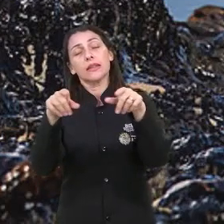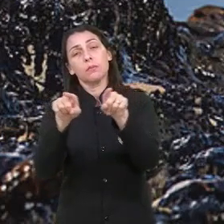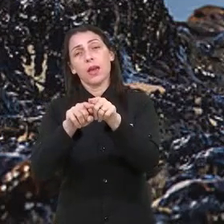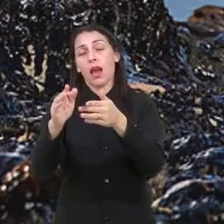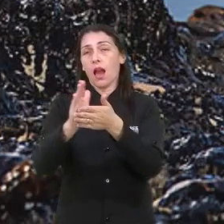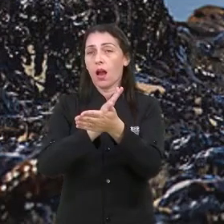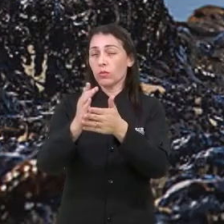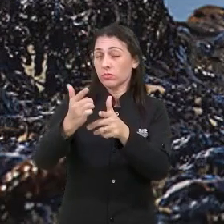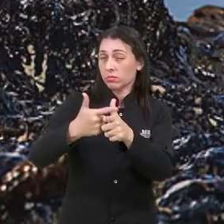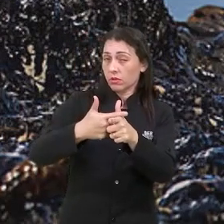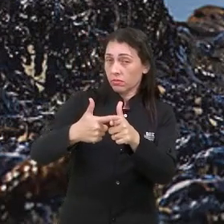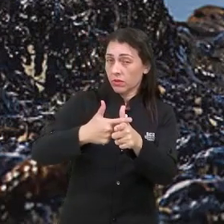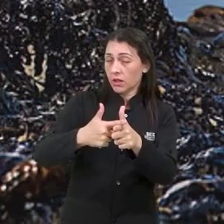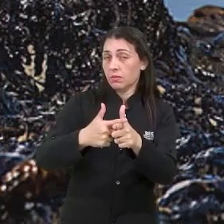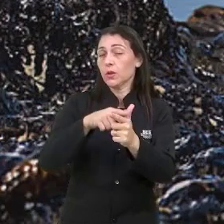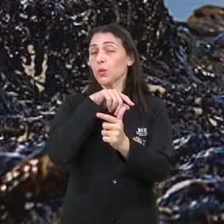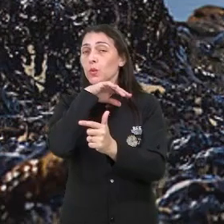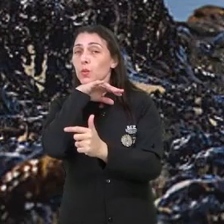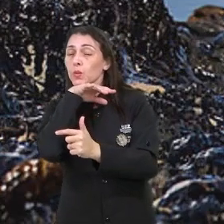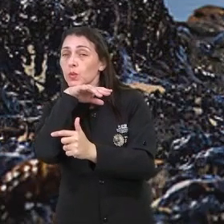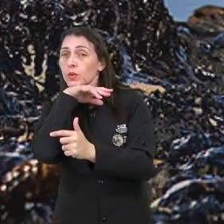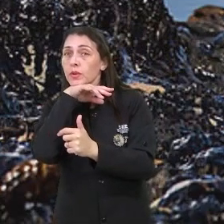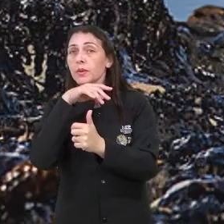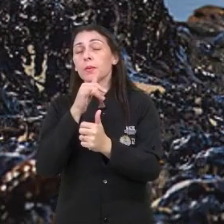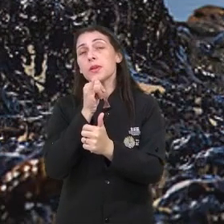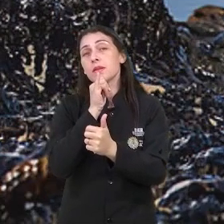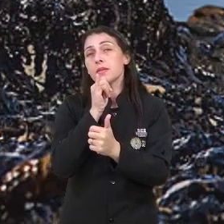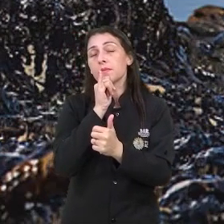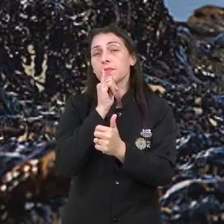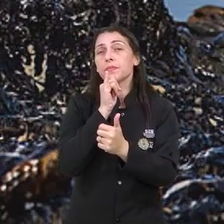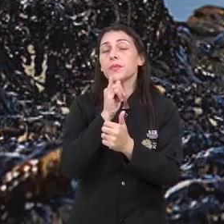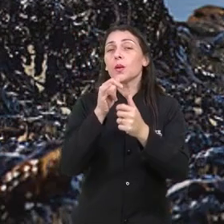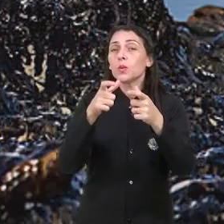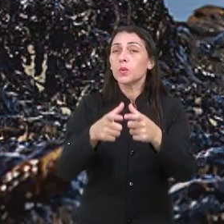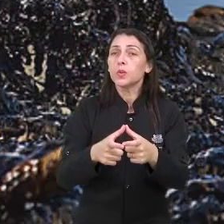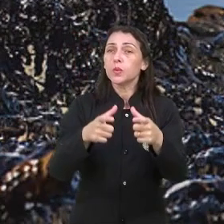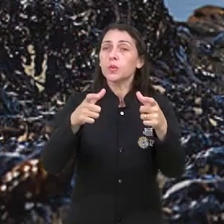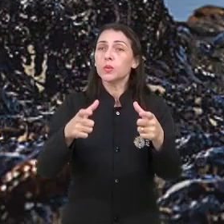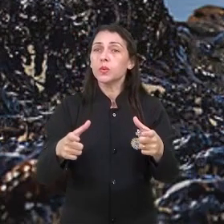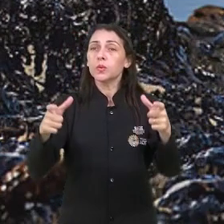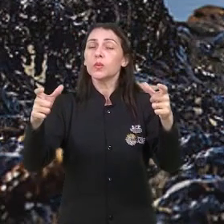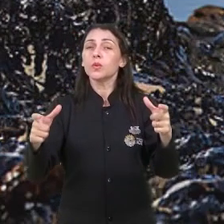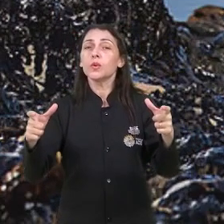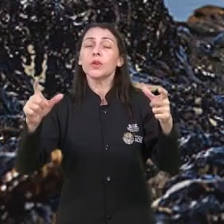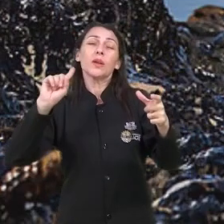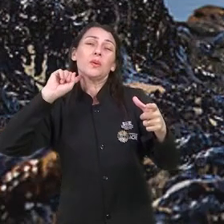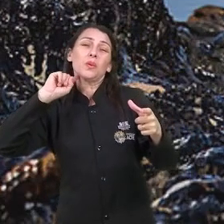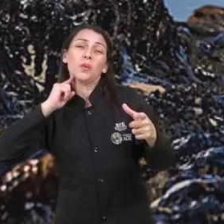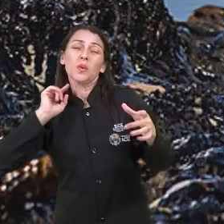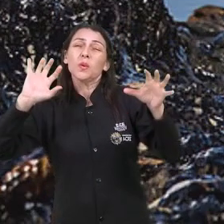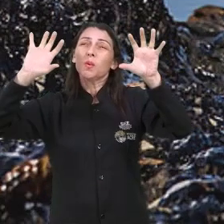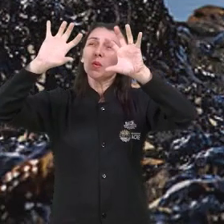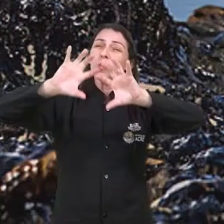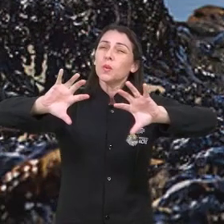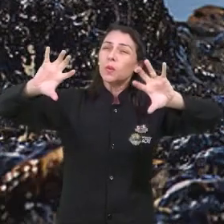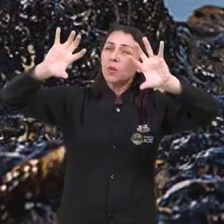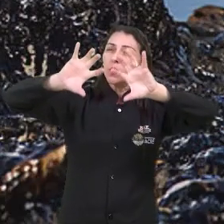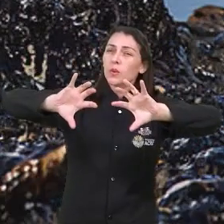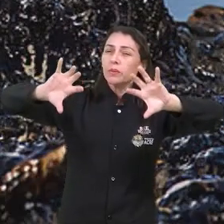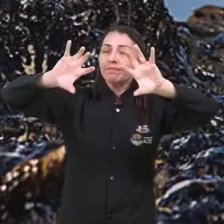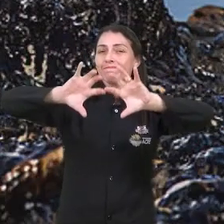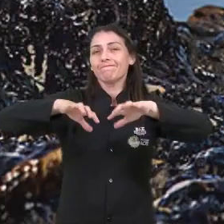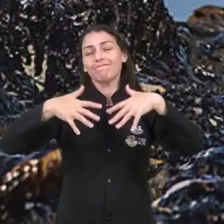também alguns aspectos negativos, como, por exemplo, o aumento da emissão de gases poluentes na